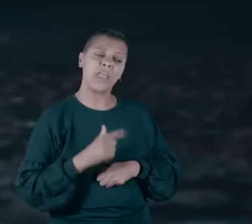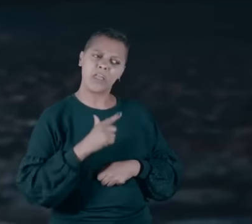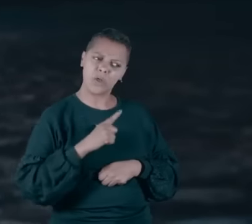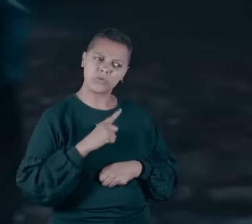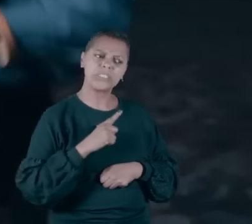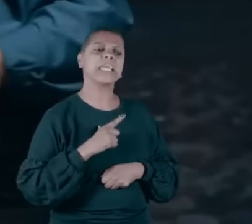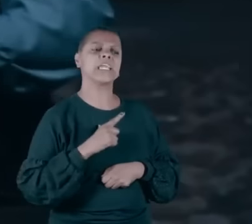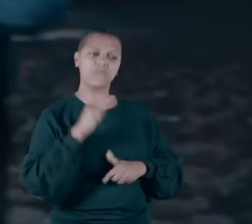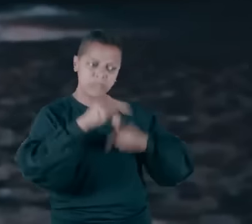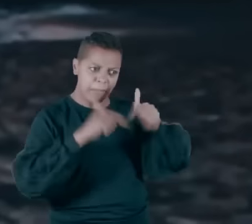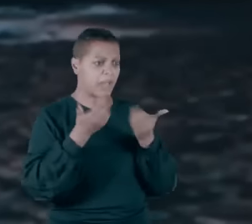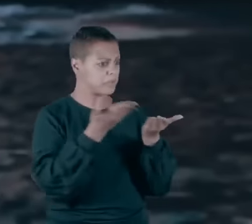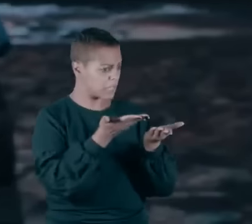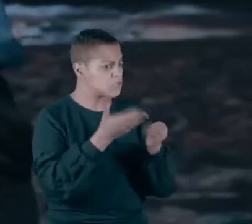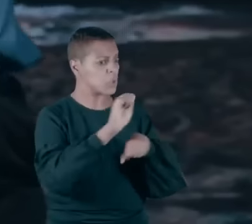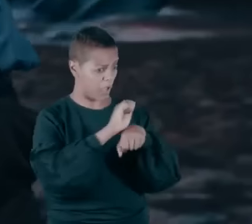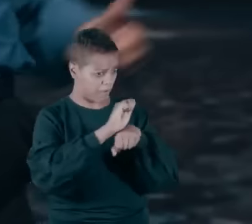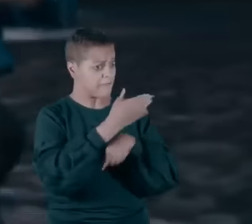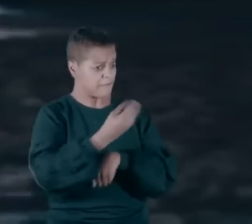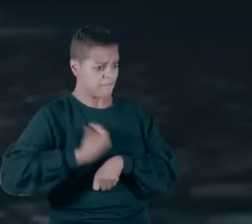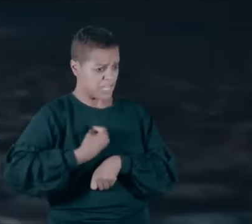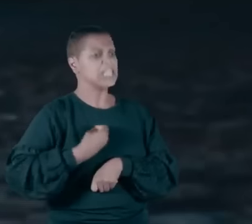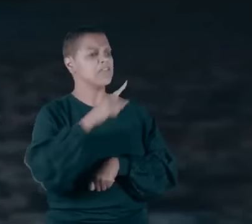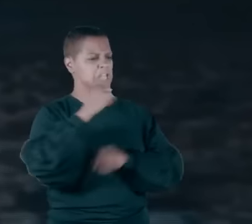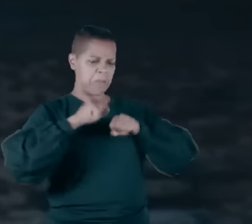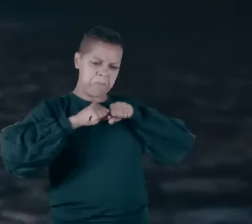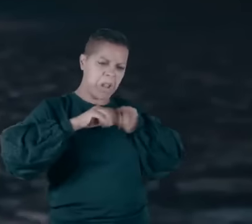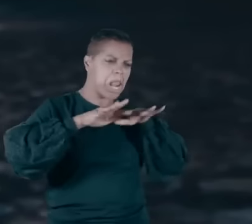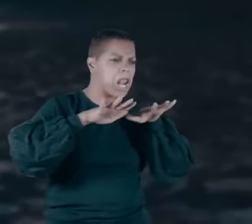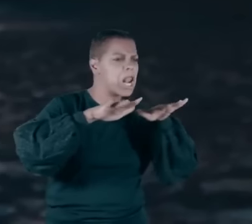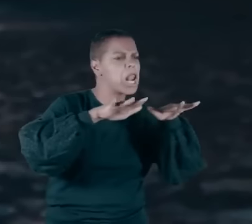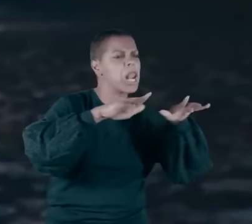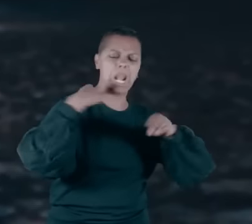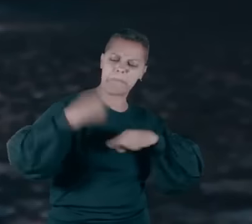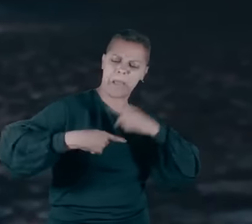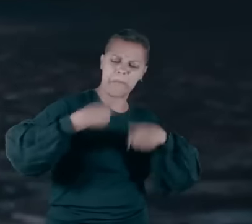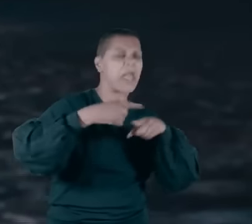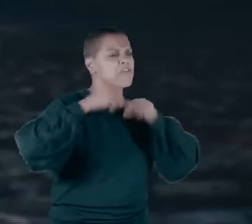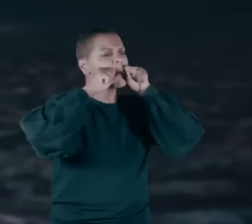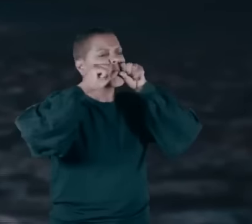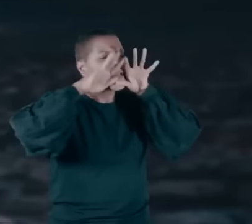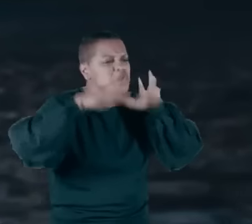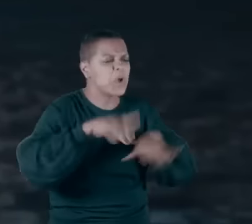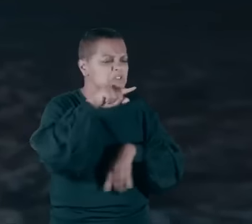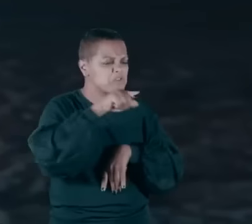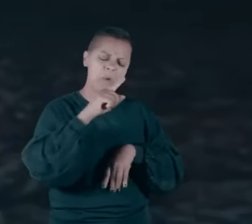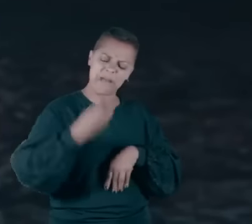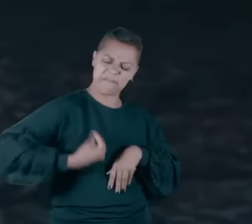uma grande obra na tua vida eu vou fazer de você uma grande nação eu vou engrandecer o teu nome Eu vou abençoar você